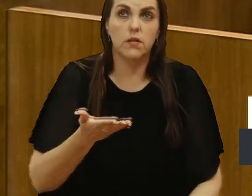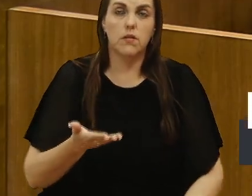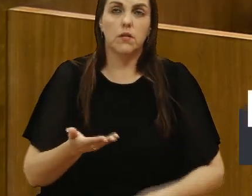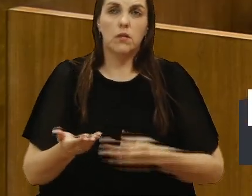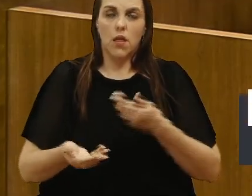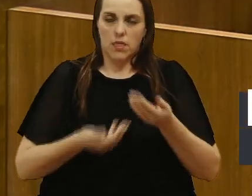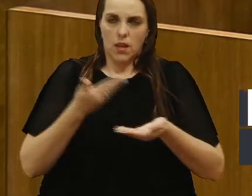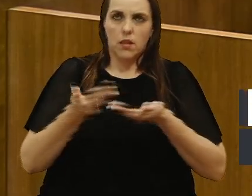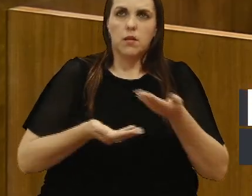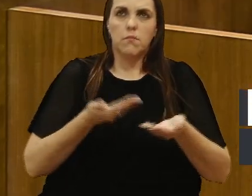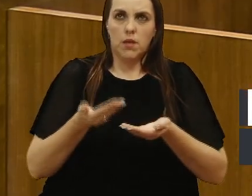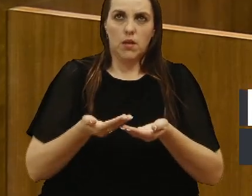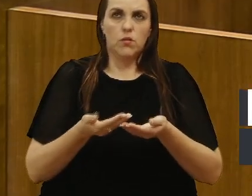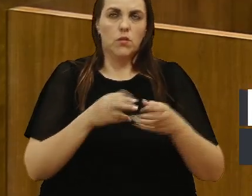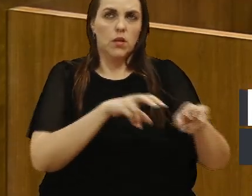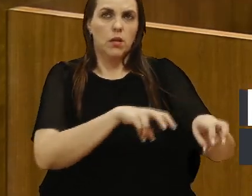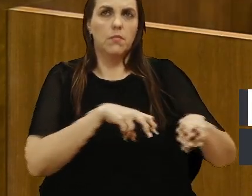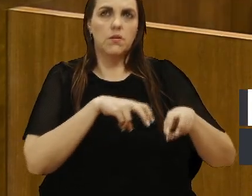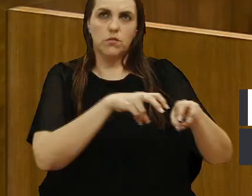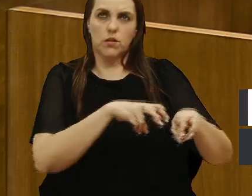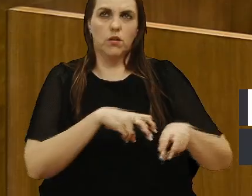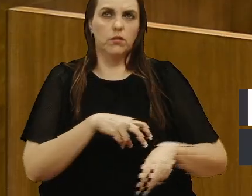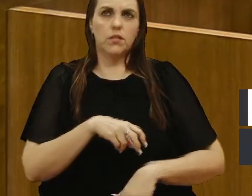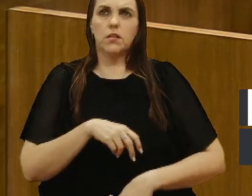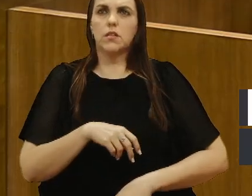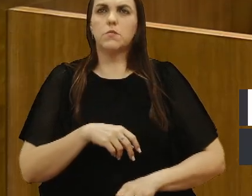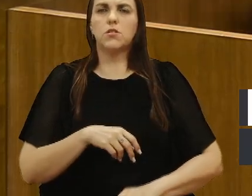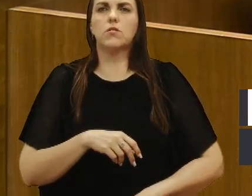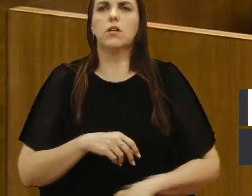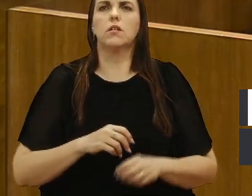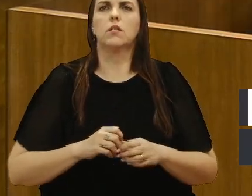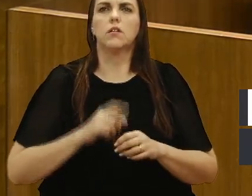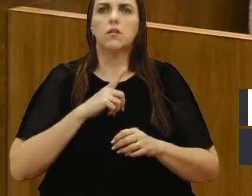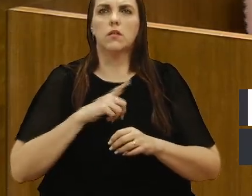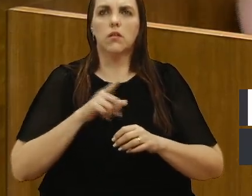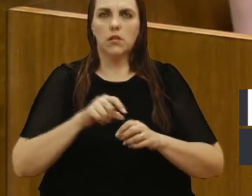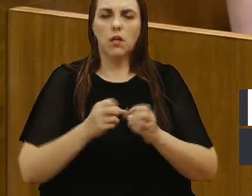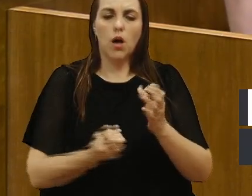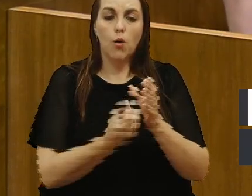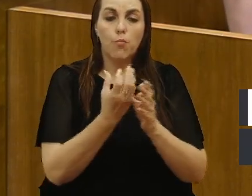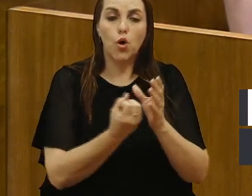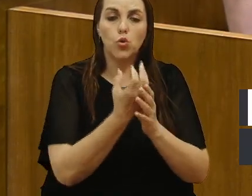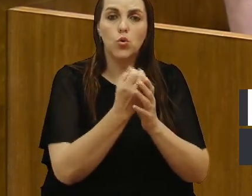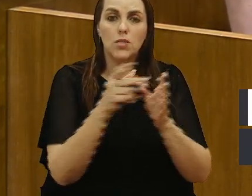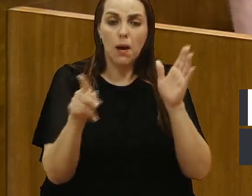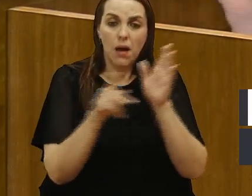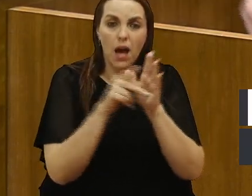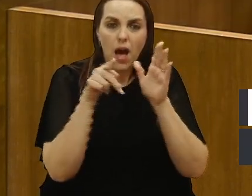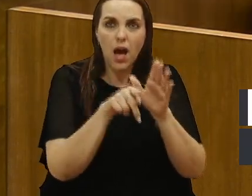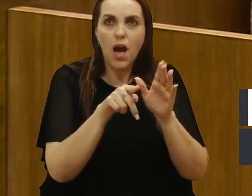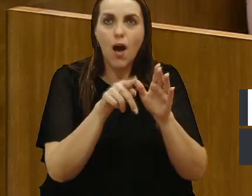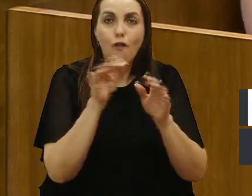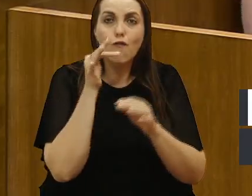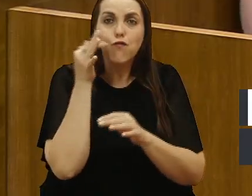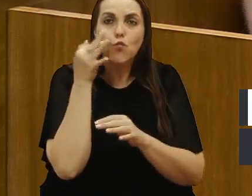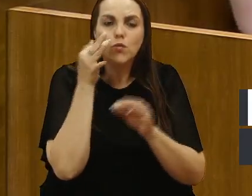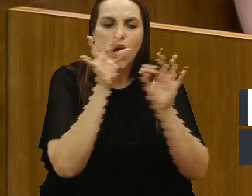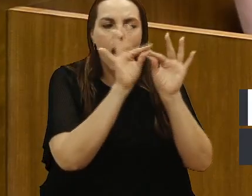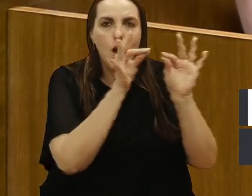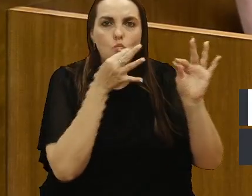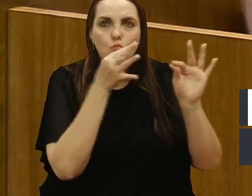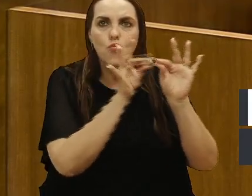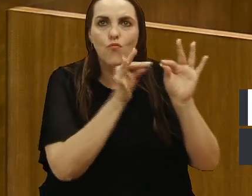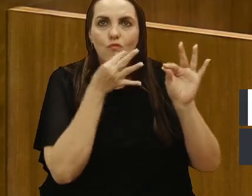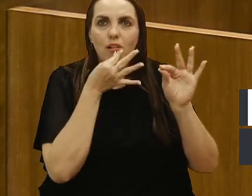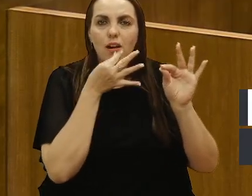os nossos agricultores, né, que são os que produzem a uva da nossa Festa